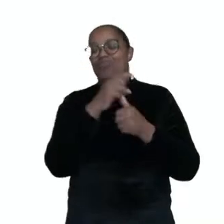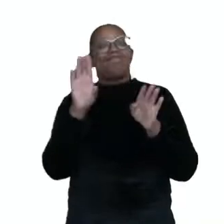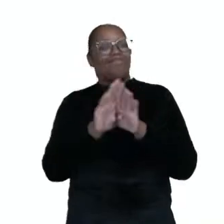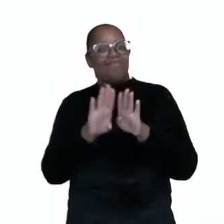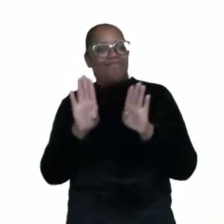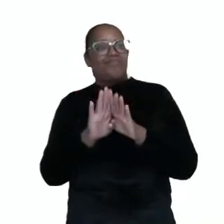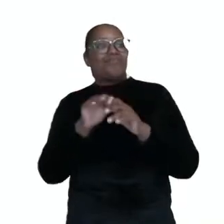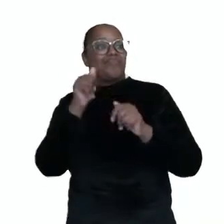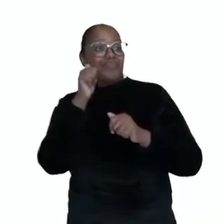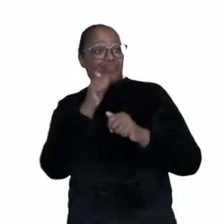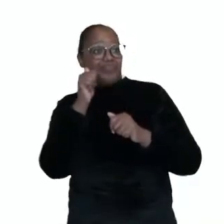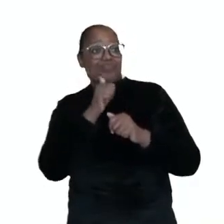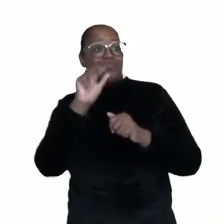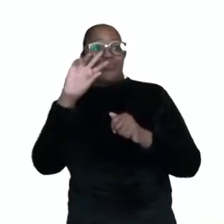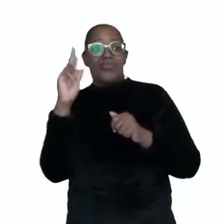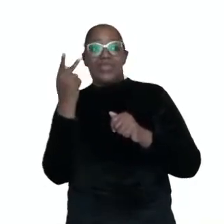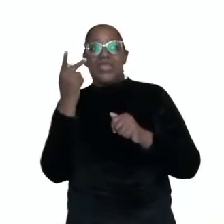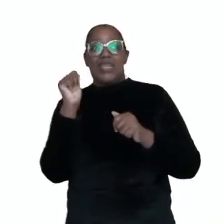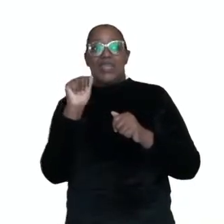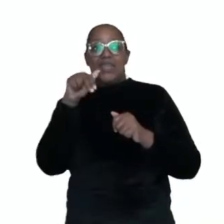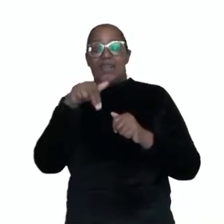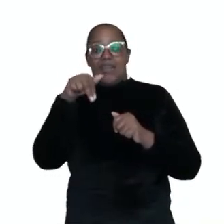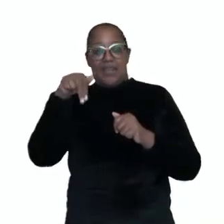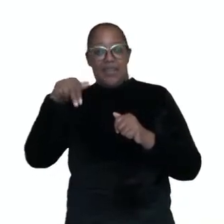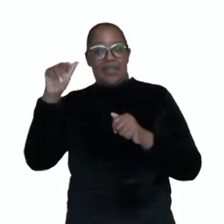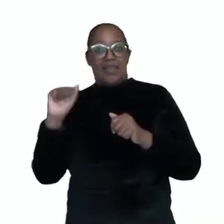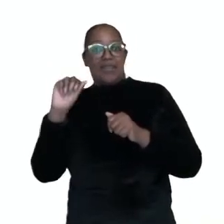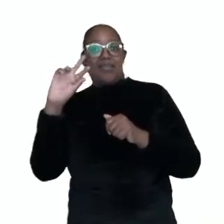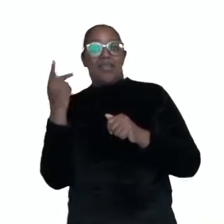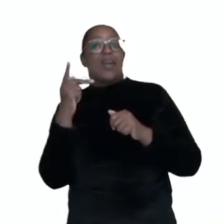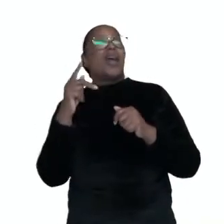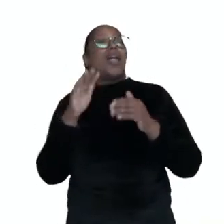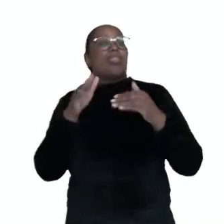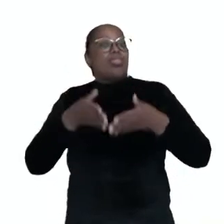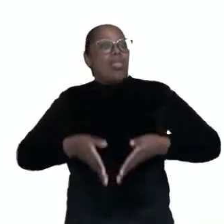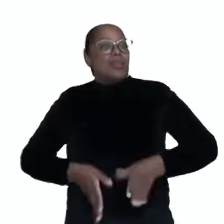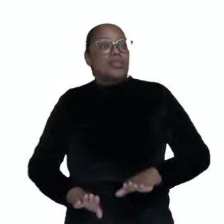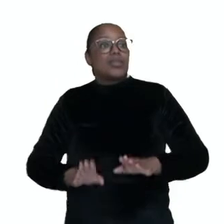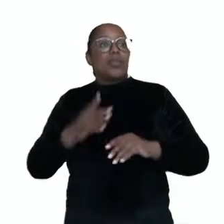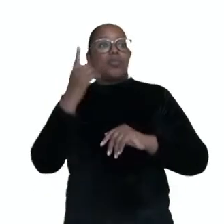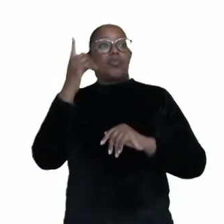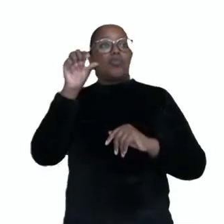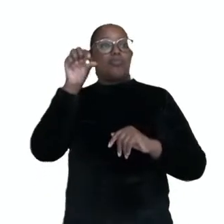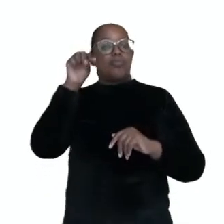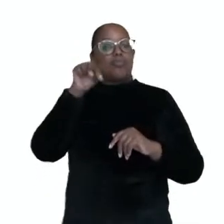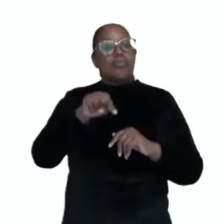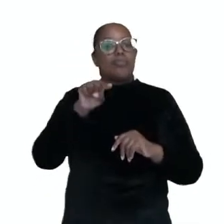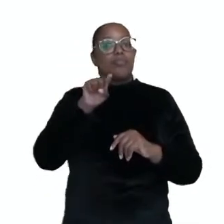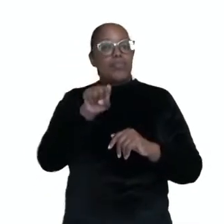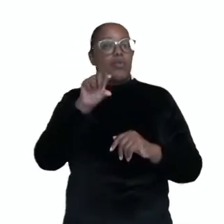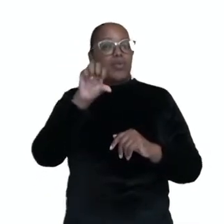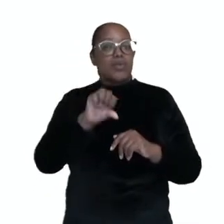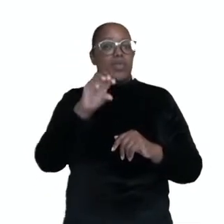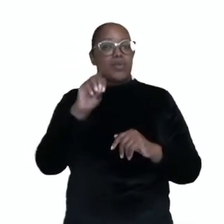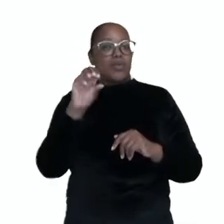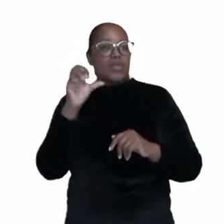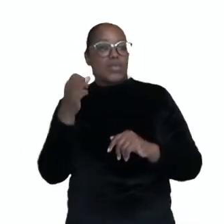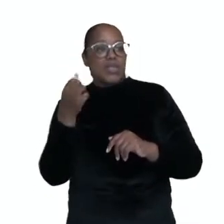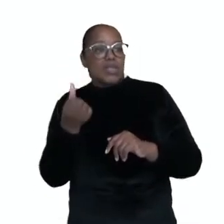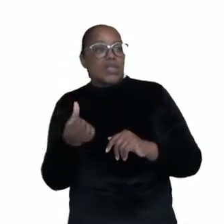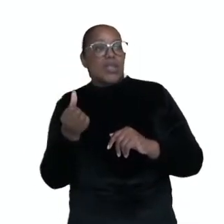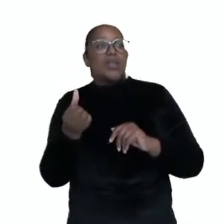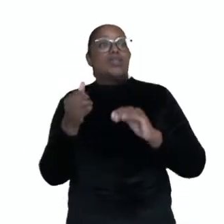lá, ó. Hannah Arendt nasceu em 1906 e morreu em 1975. Foi uma filósofa e teórica